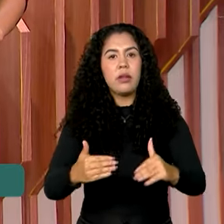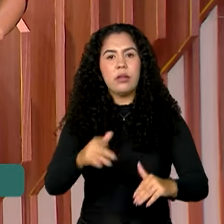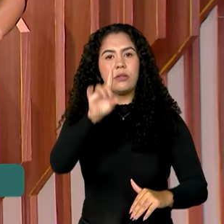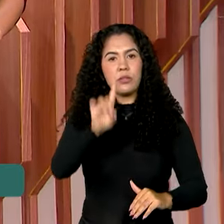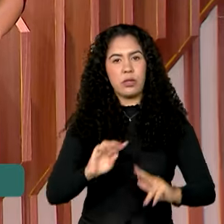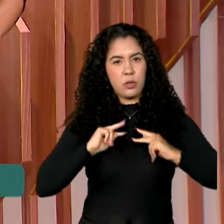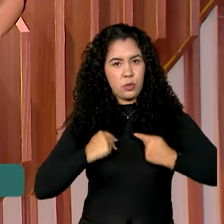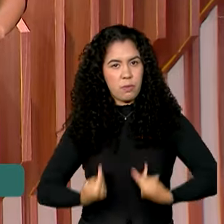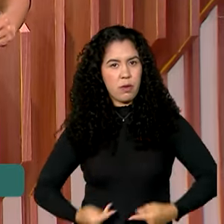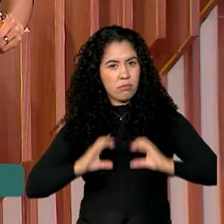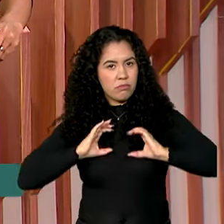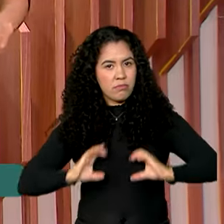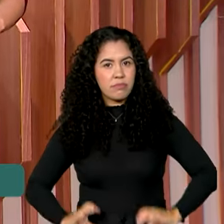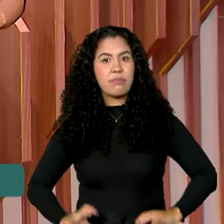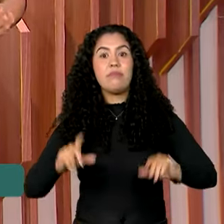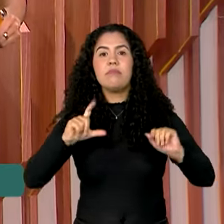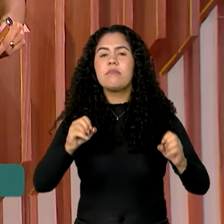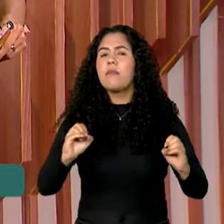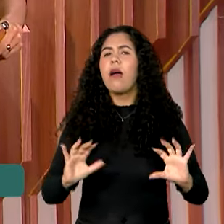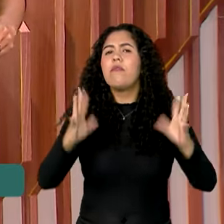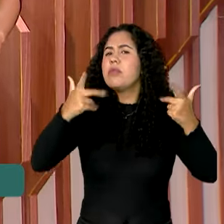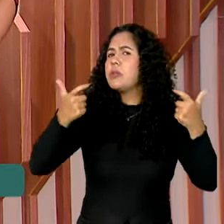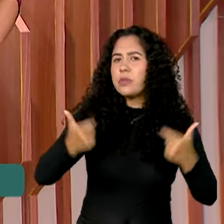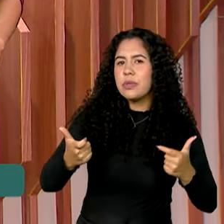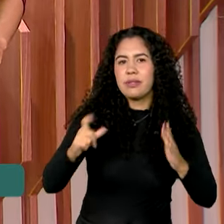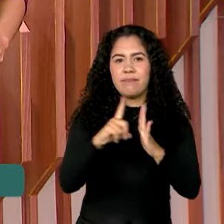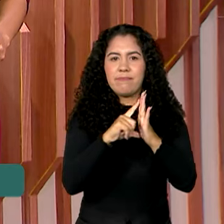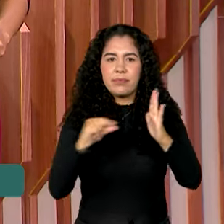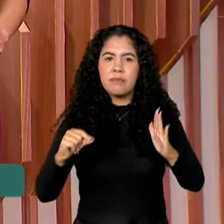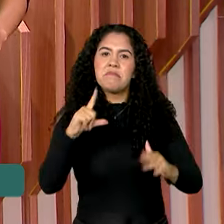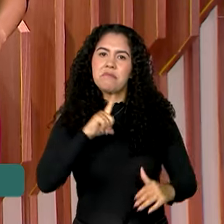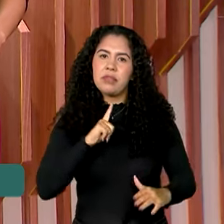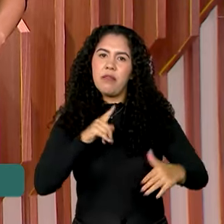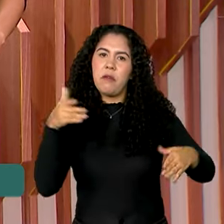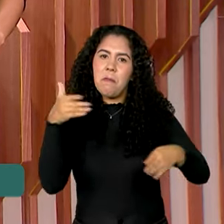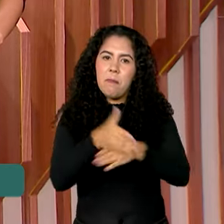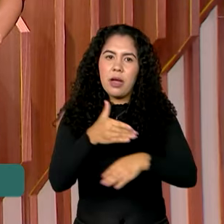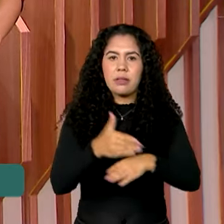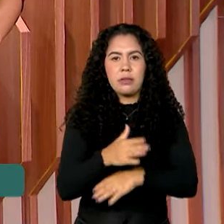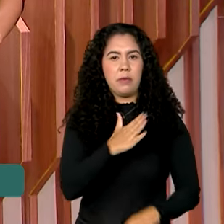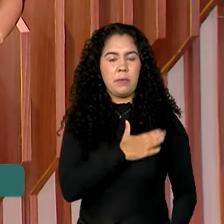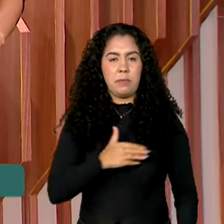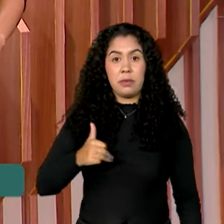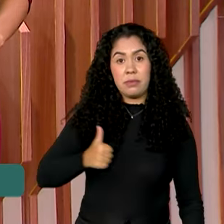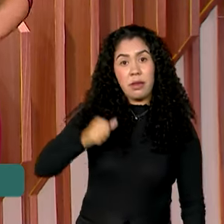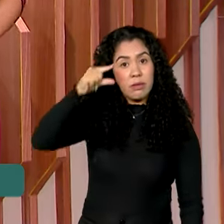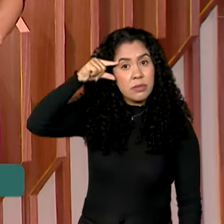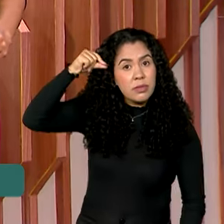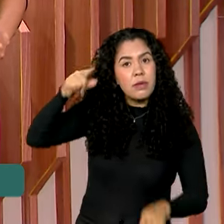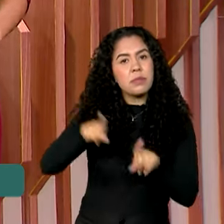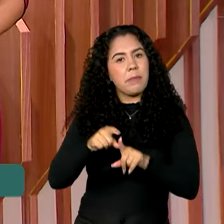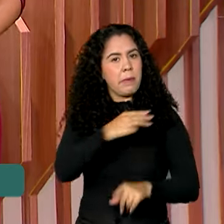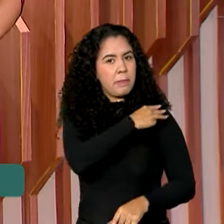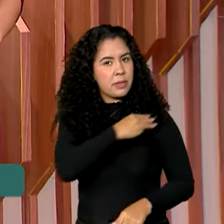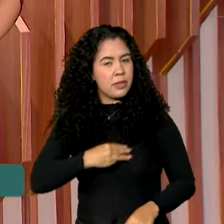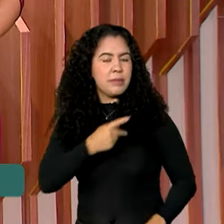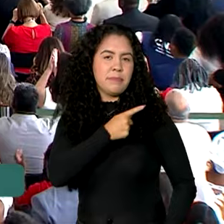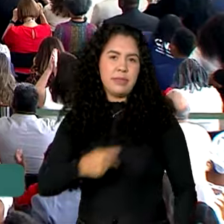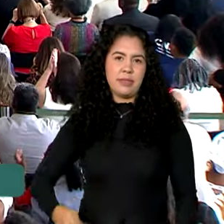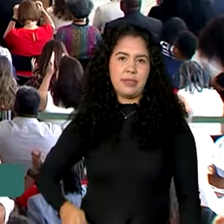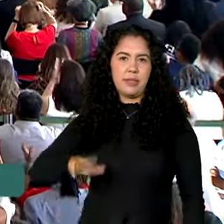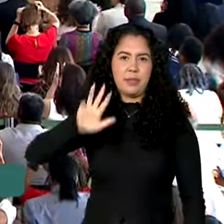cerimônia no Palácio do Planalto contou com a presença de ministros, ministras, da primeira-dama Janja da Silva e do presidente Lula.